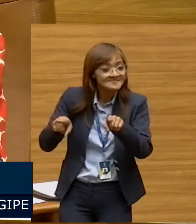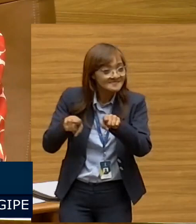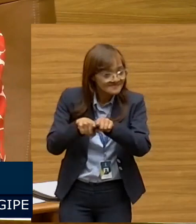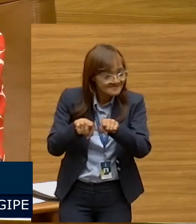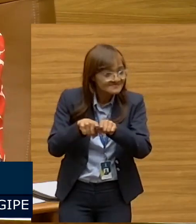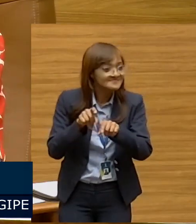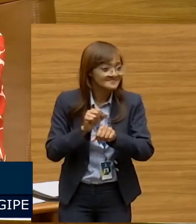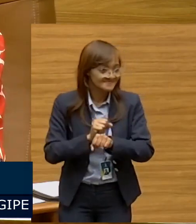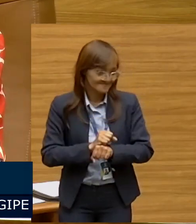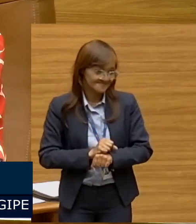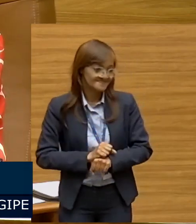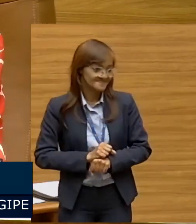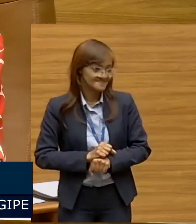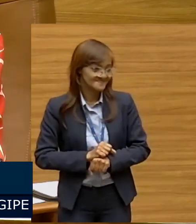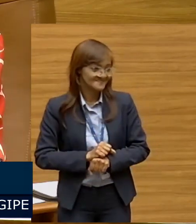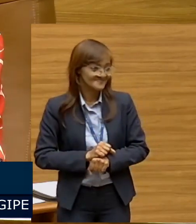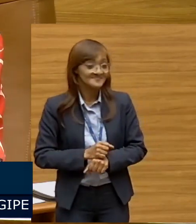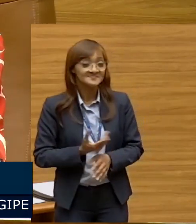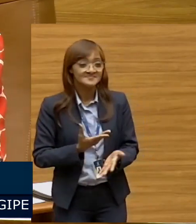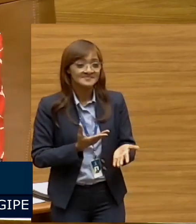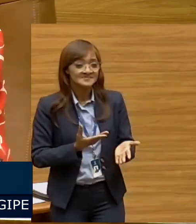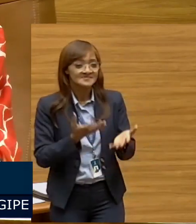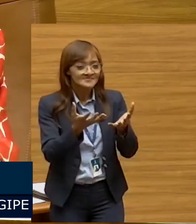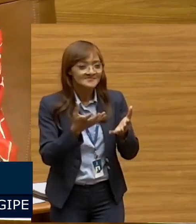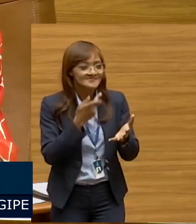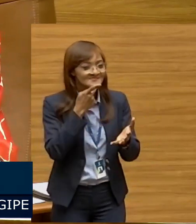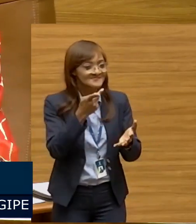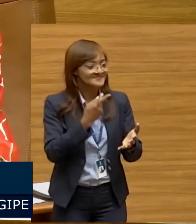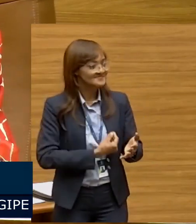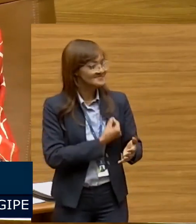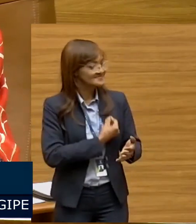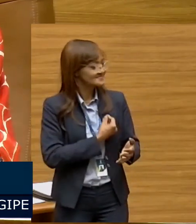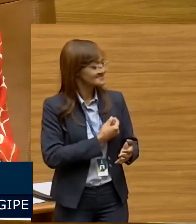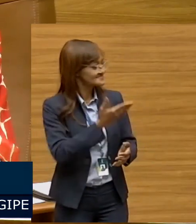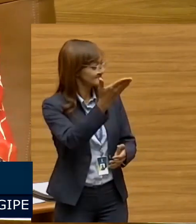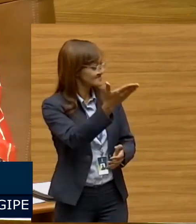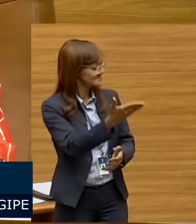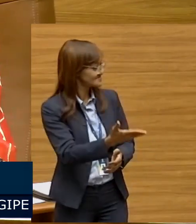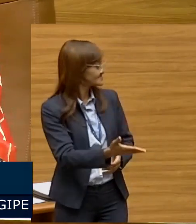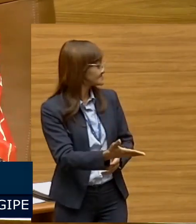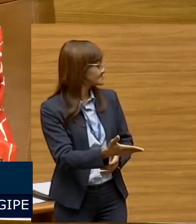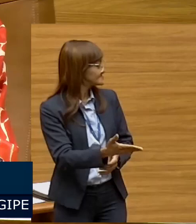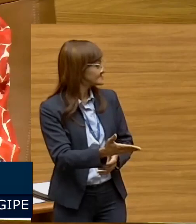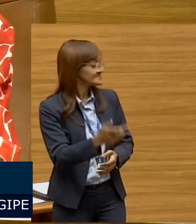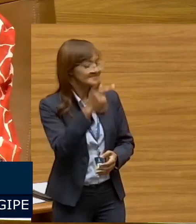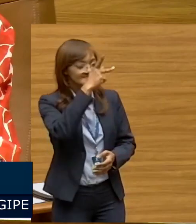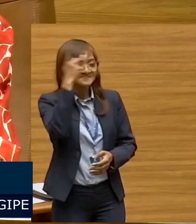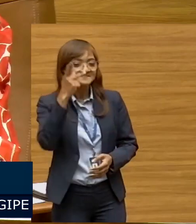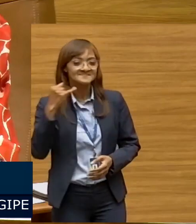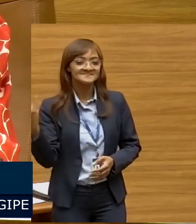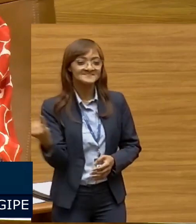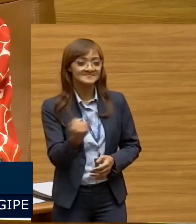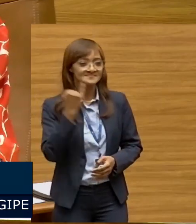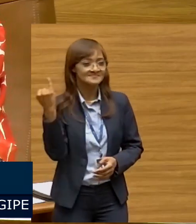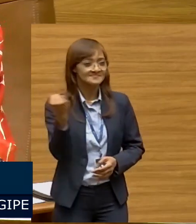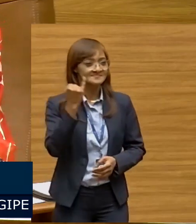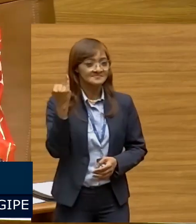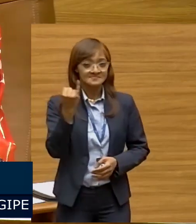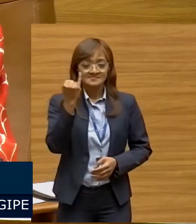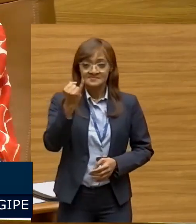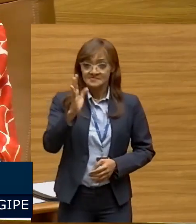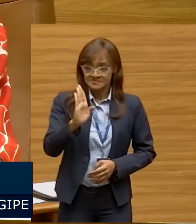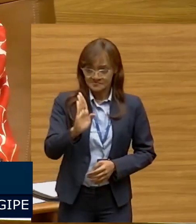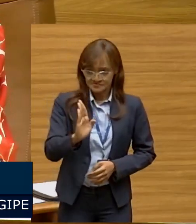não poderia registrar essa presença, né, dessa pessoa tão importante, né, que já